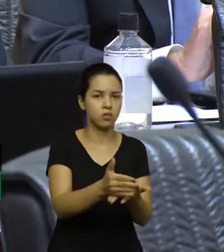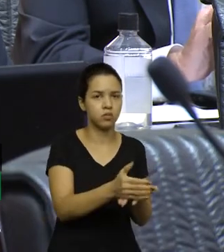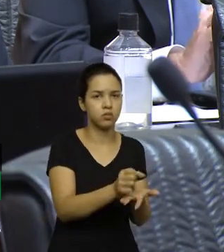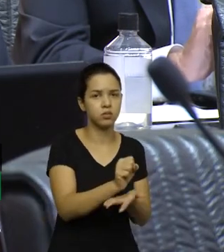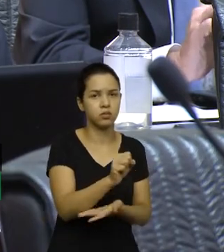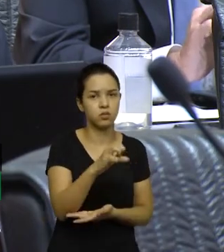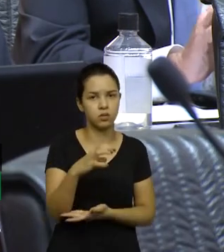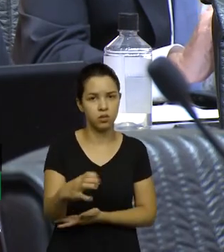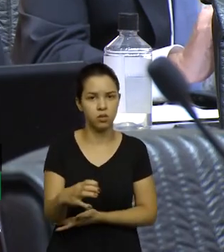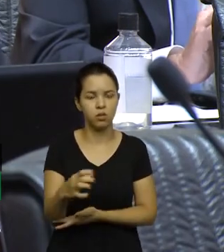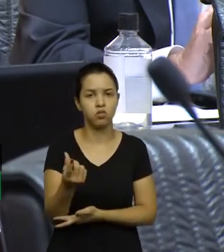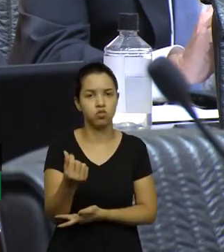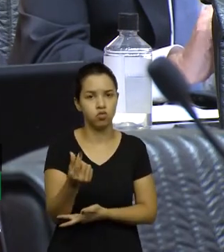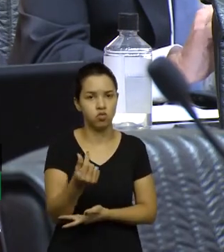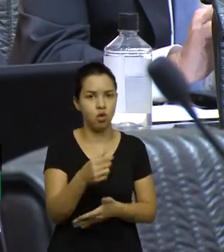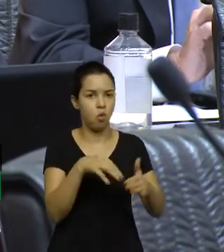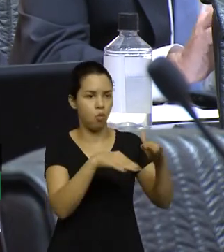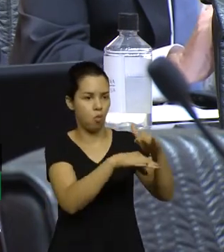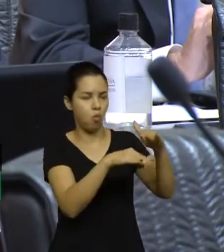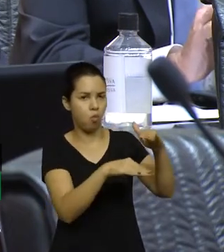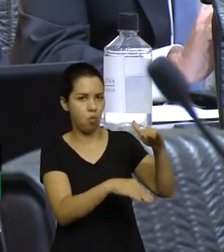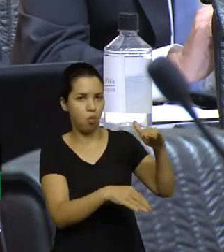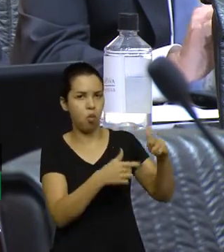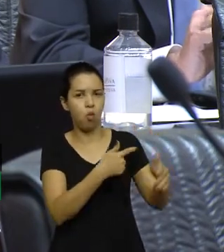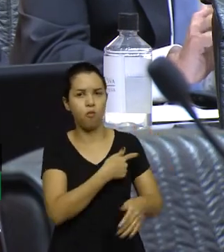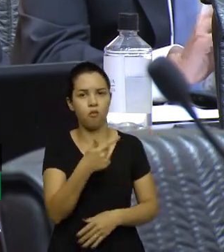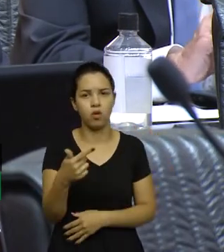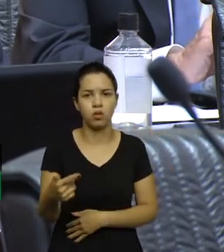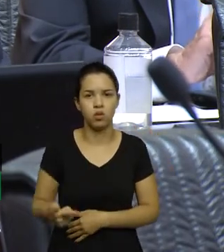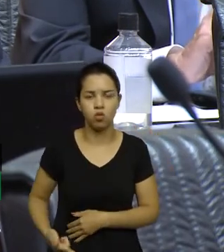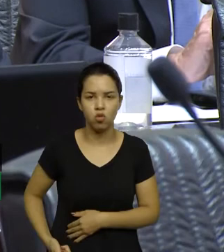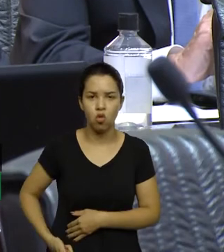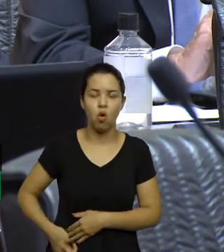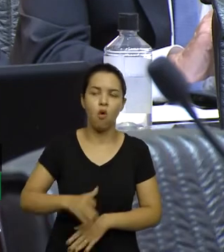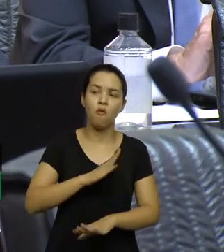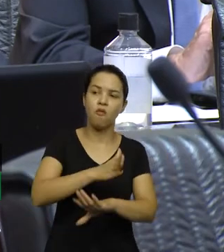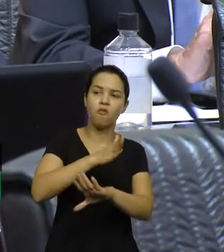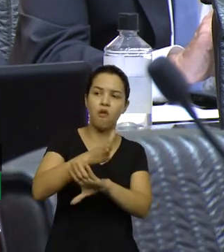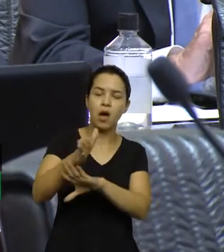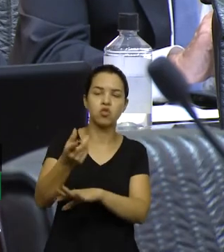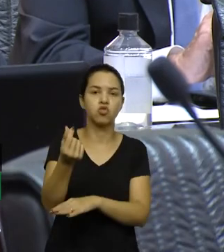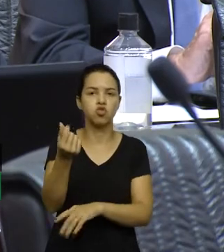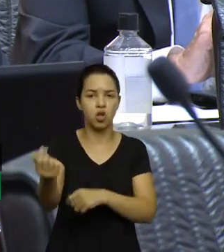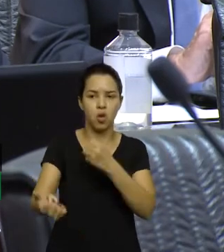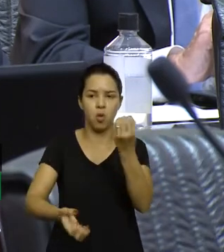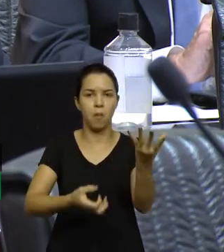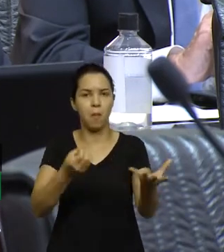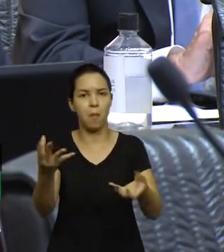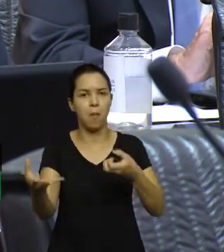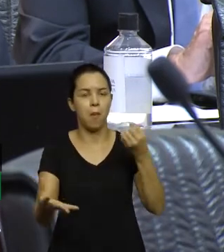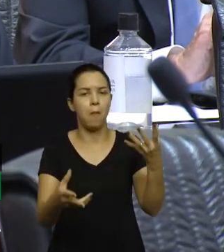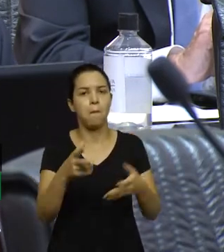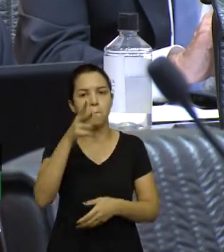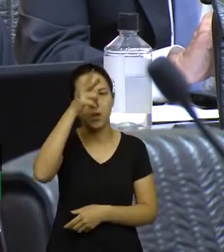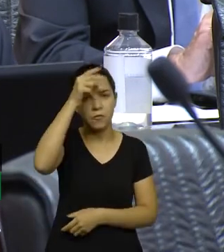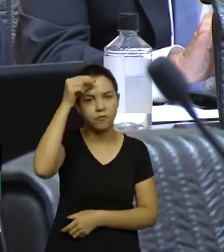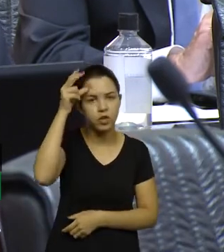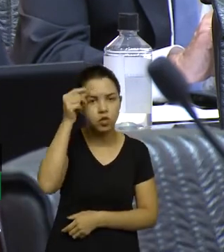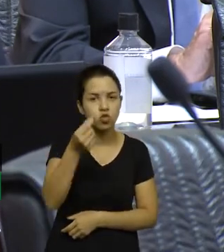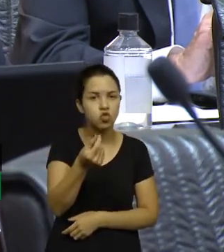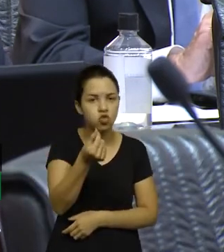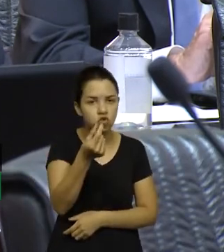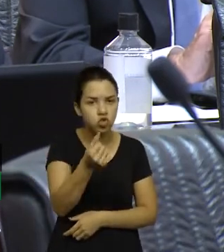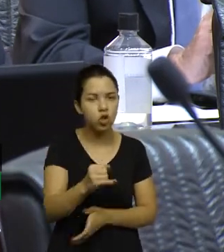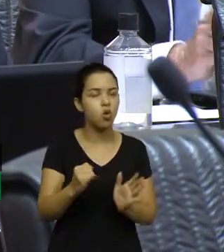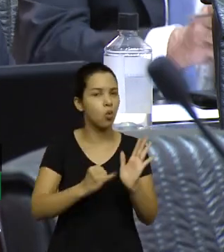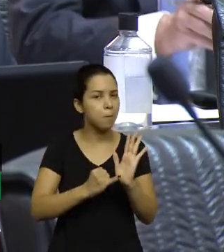cofres abarrotados, o governador sai por aí como um office boy, entregando dinheiro para prefeito, dinheiro que é retirado da carga